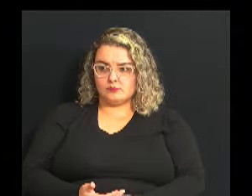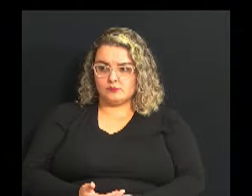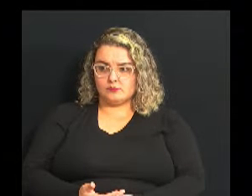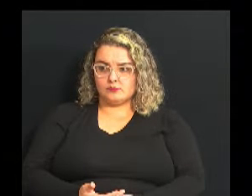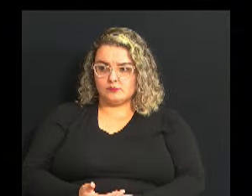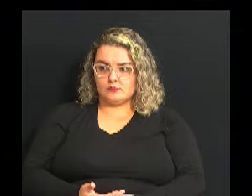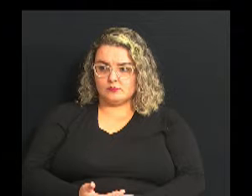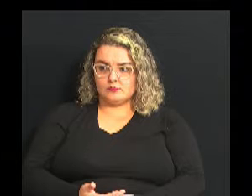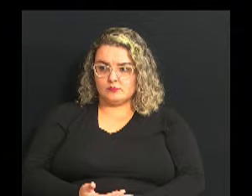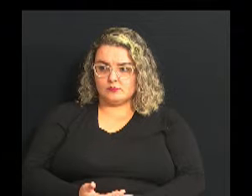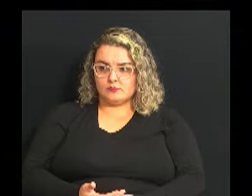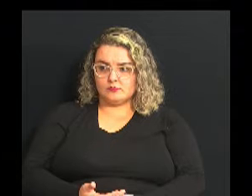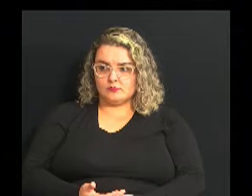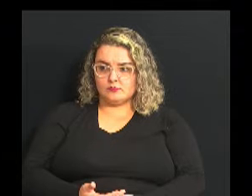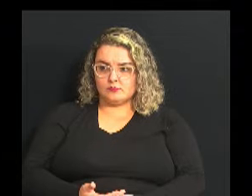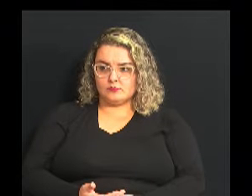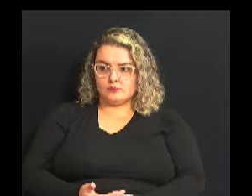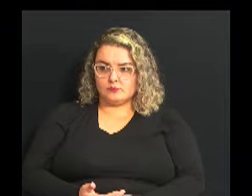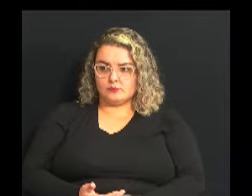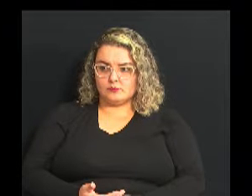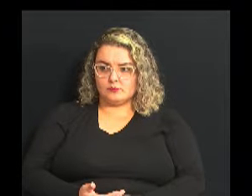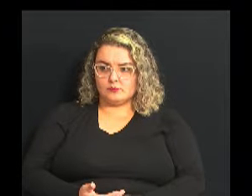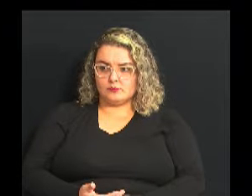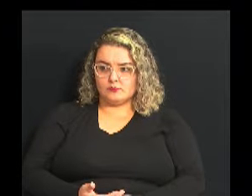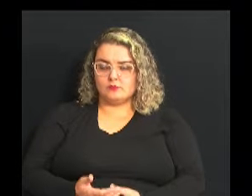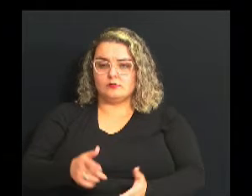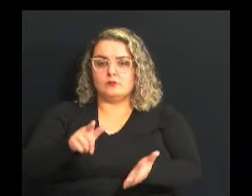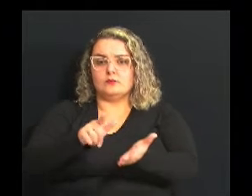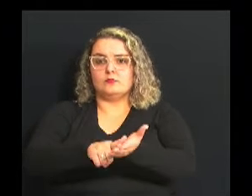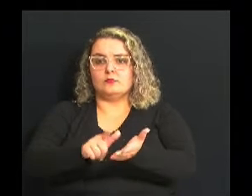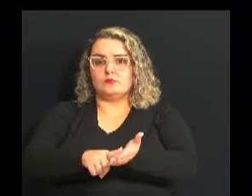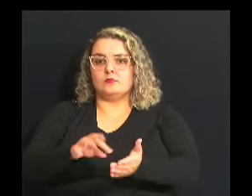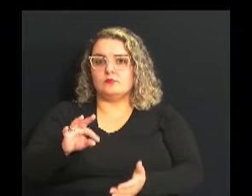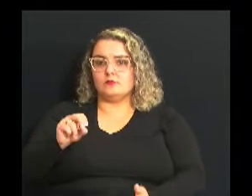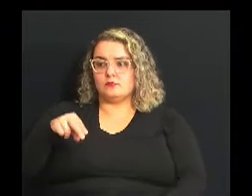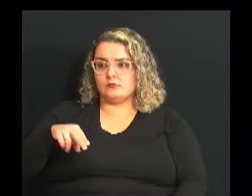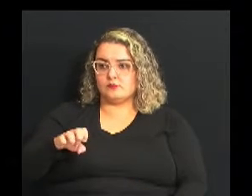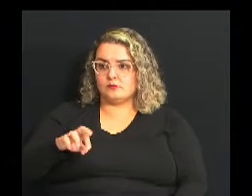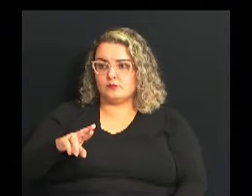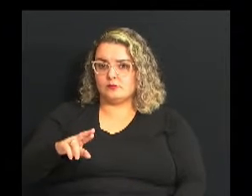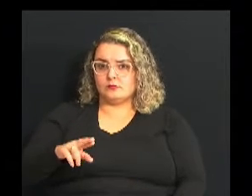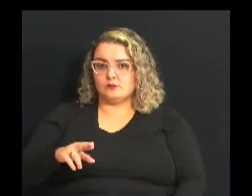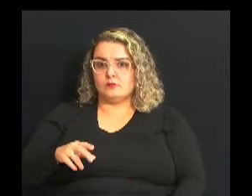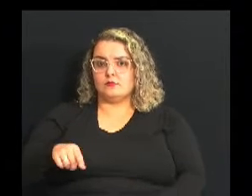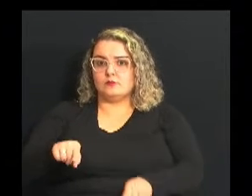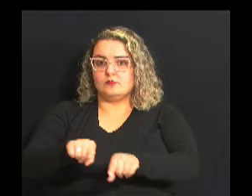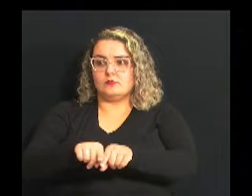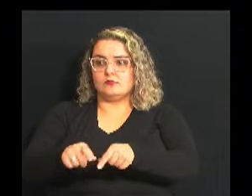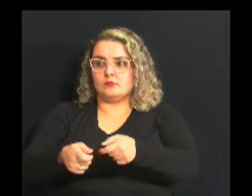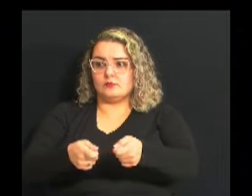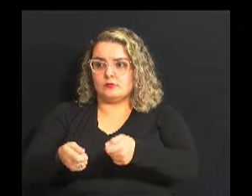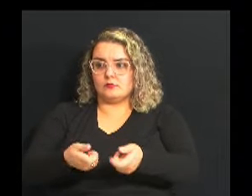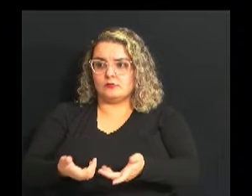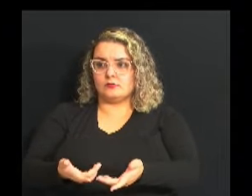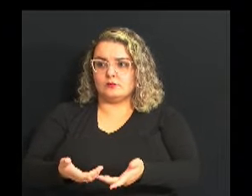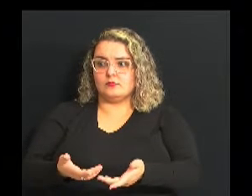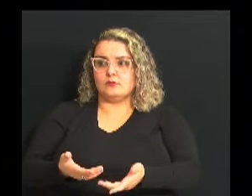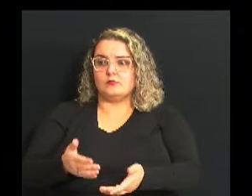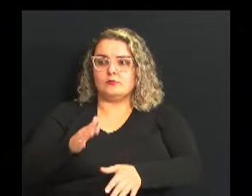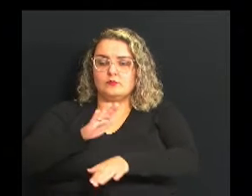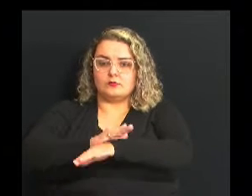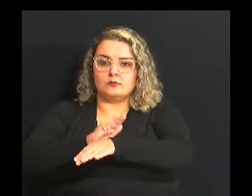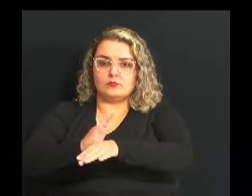e toner, né, e tinta da impressora, e também agilizar esse fluxo de solicitação e aprovação desses formulários